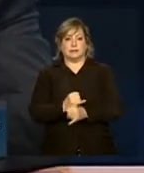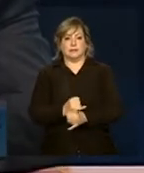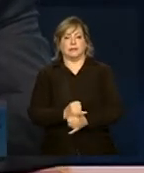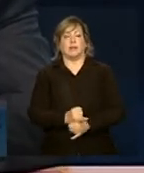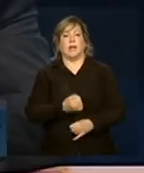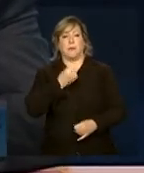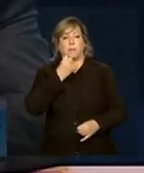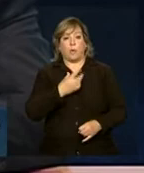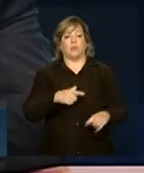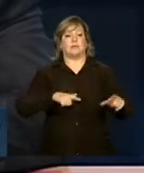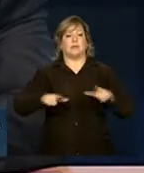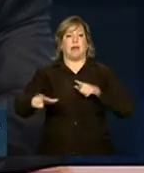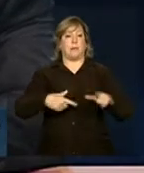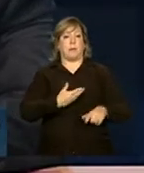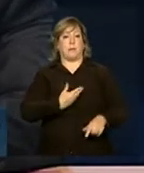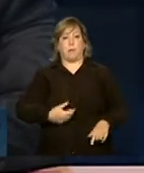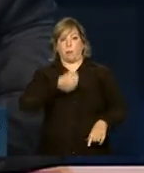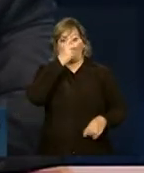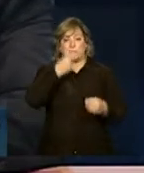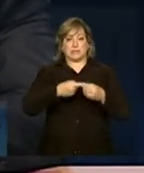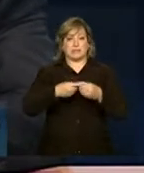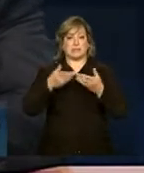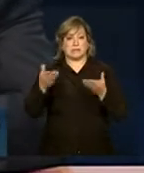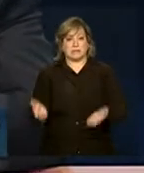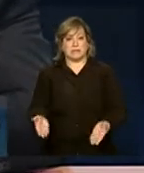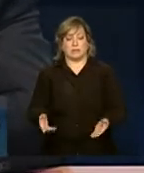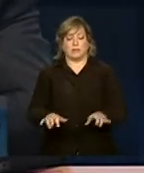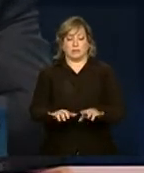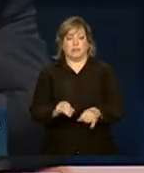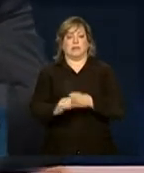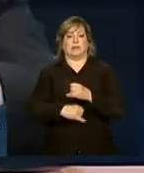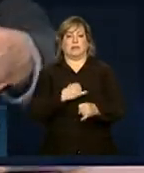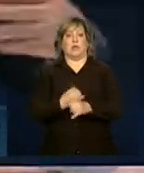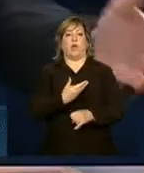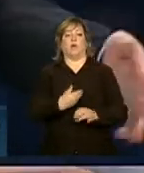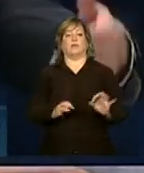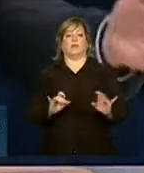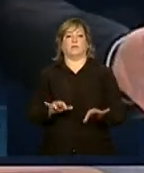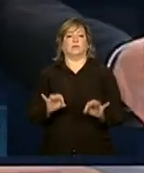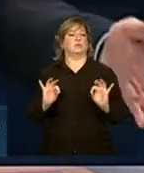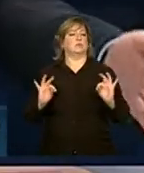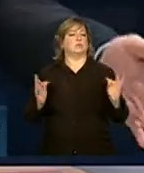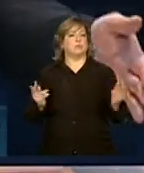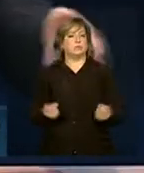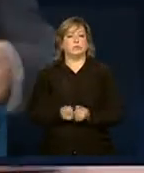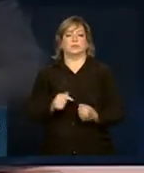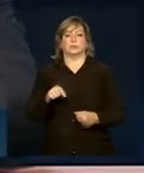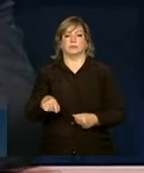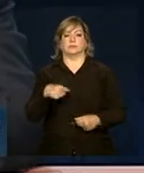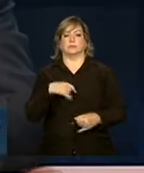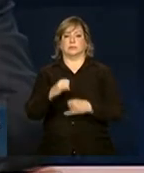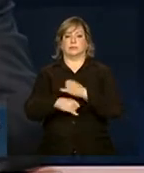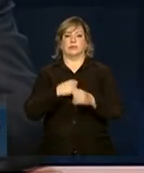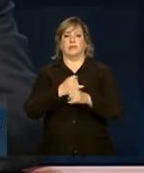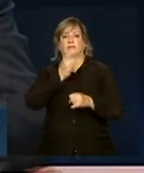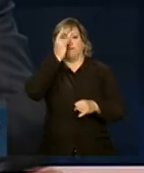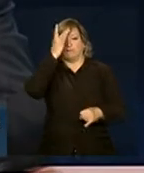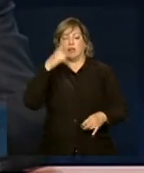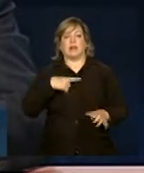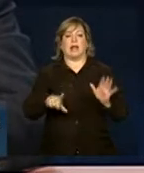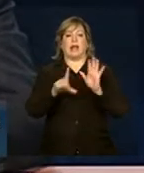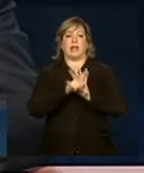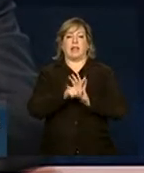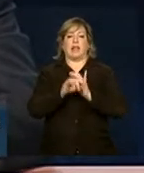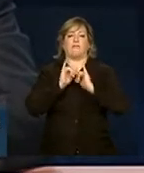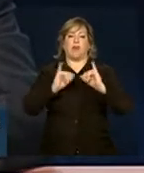Pública do Município vai permitir governo eletrônico vai permitir por exemplo a comprimento mais fácil da lei